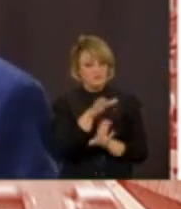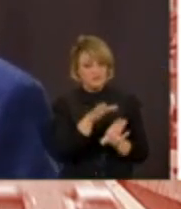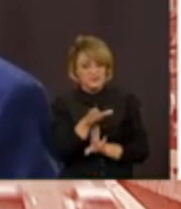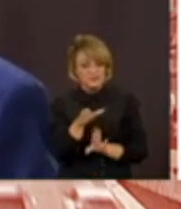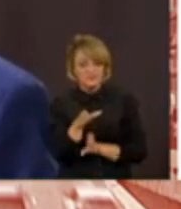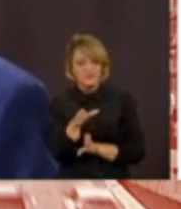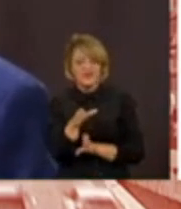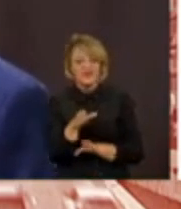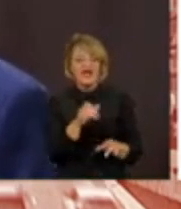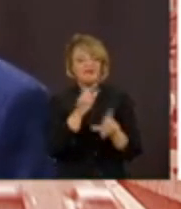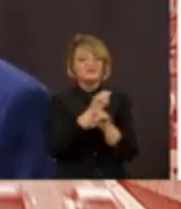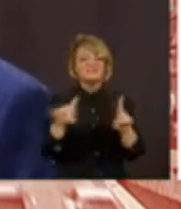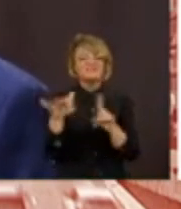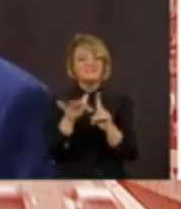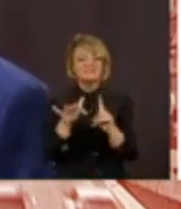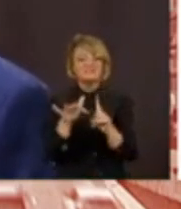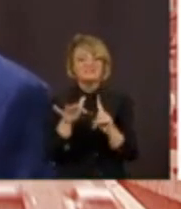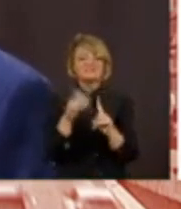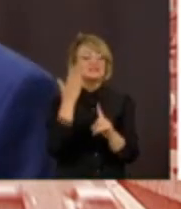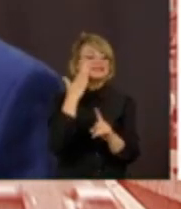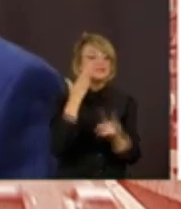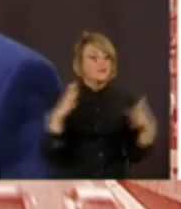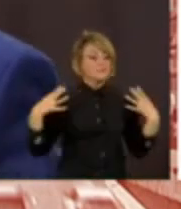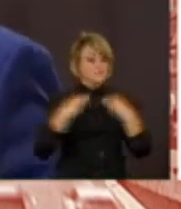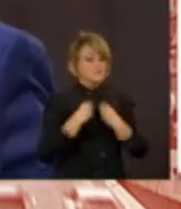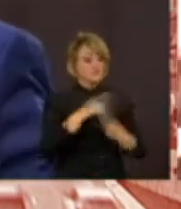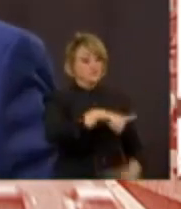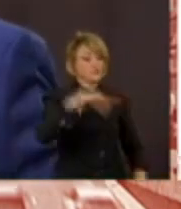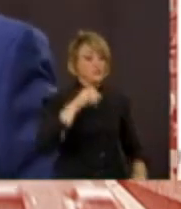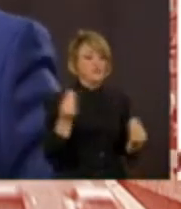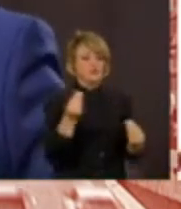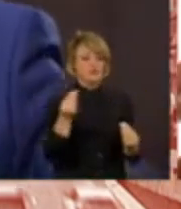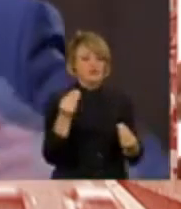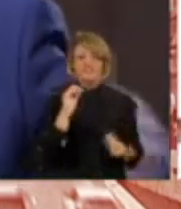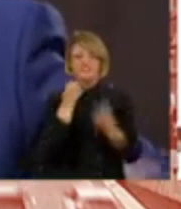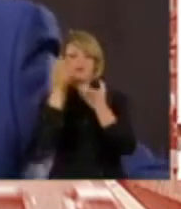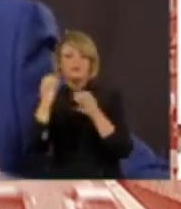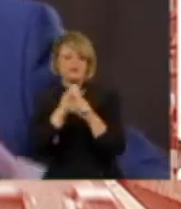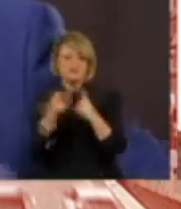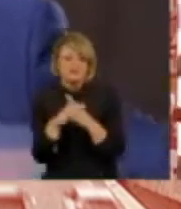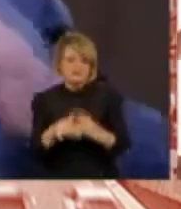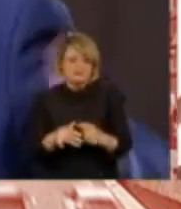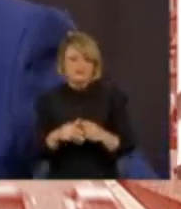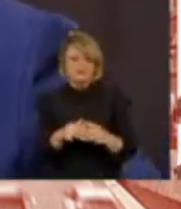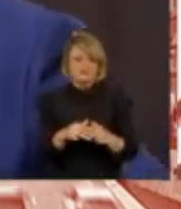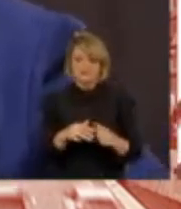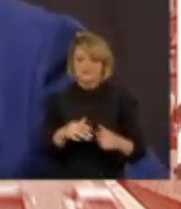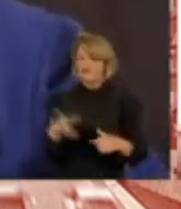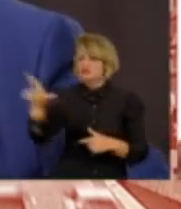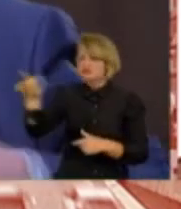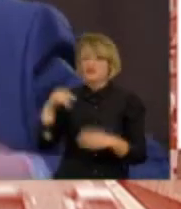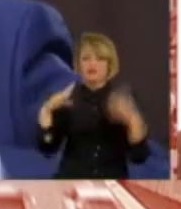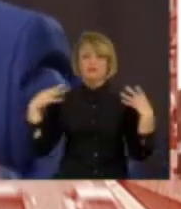E aí você dá o resultado. Talvez possa discutir a questão, volto a repetir, de você divulgar o debate em tempo real, por